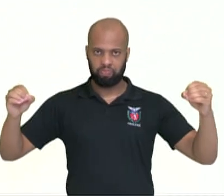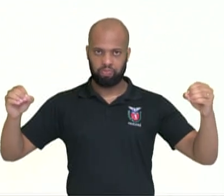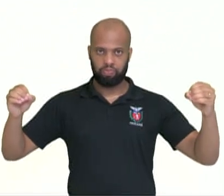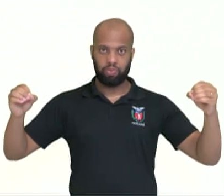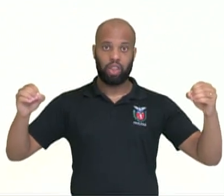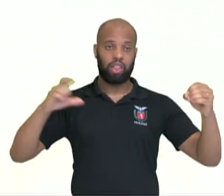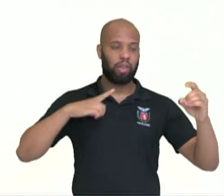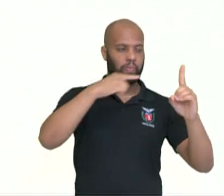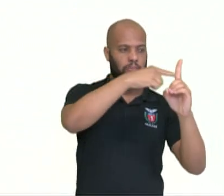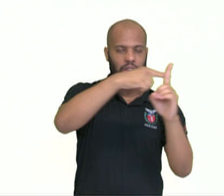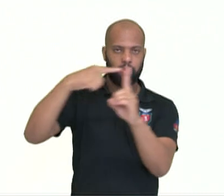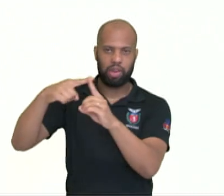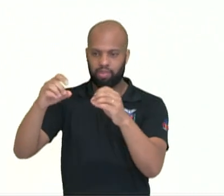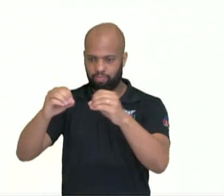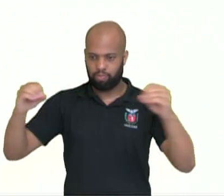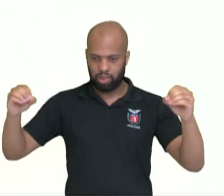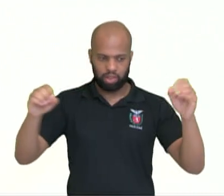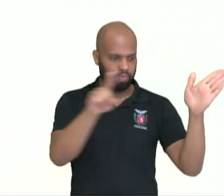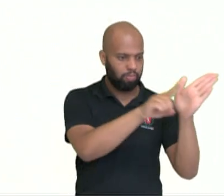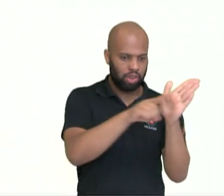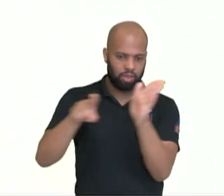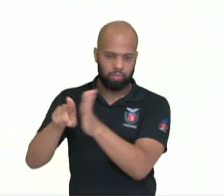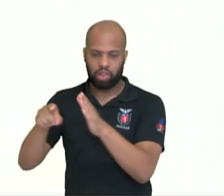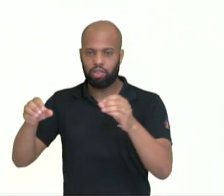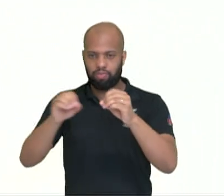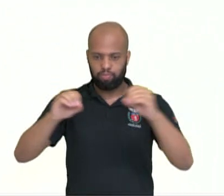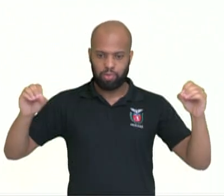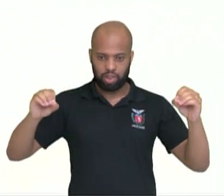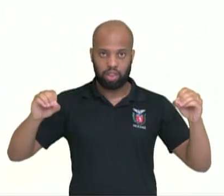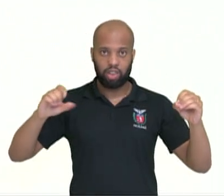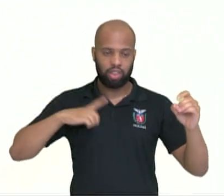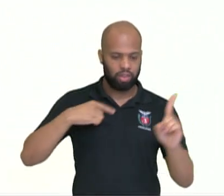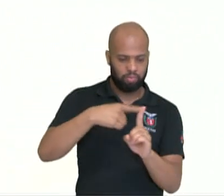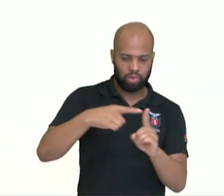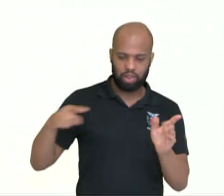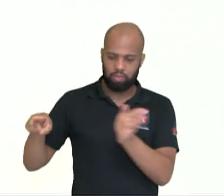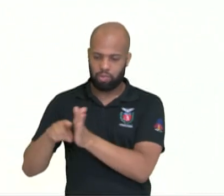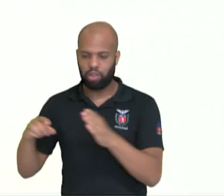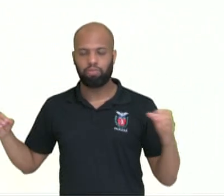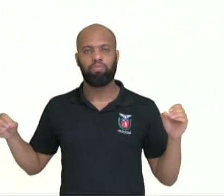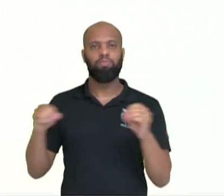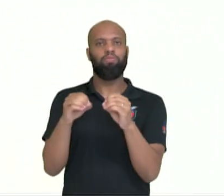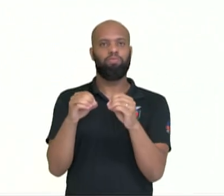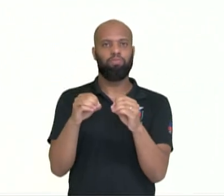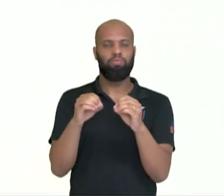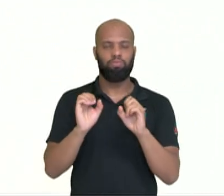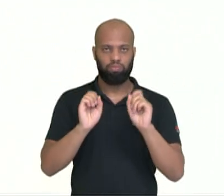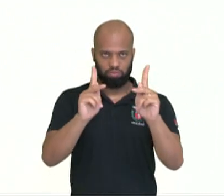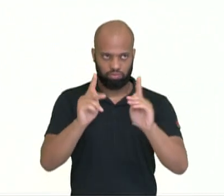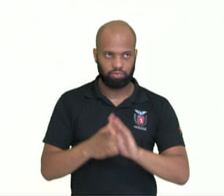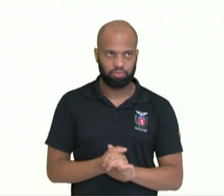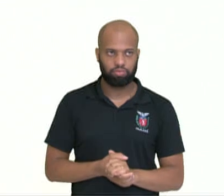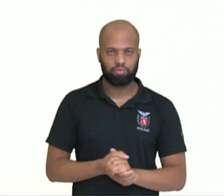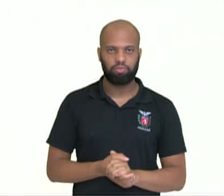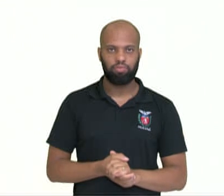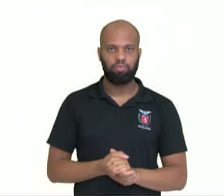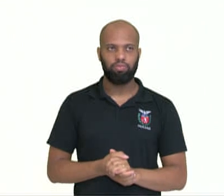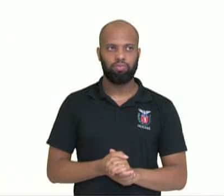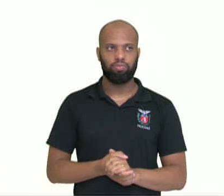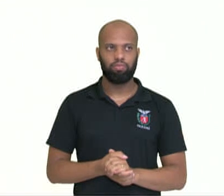negativo com negativo se repele, e positivo com negativo, sinais contrários, se atraem. Ok? Isso é bem